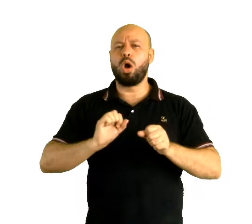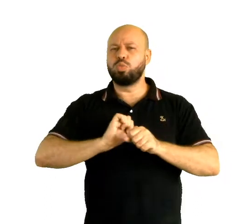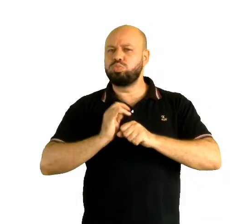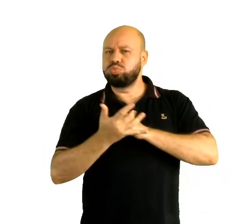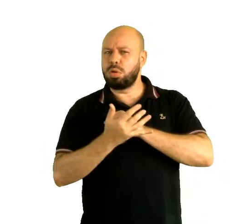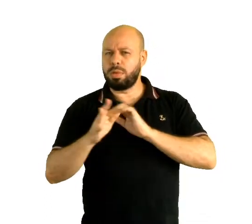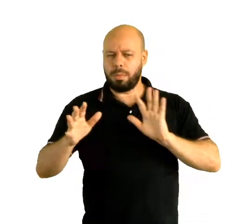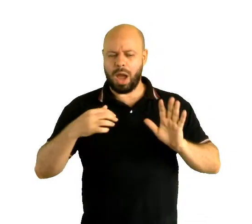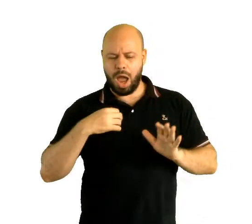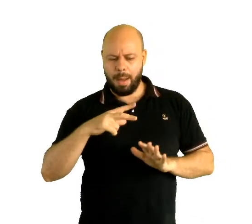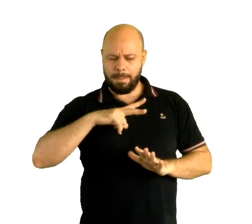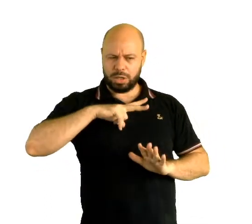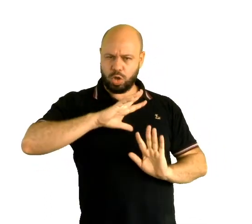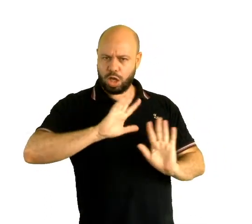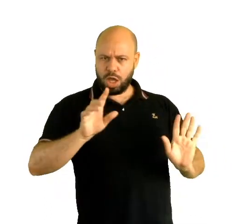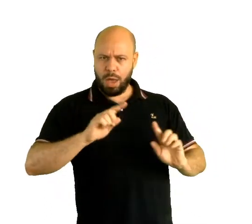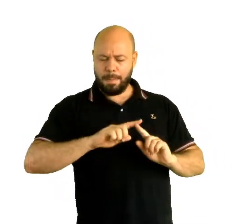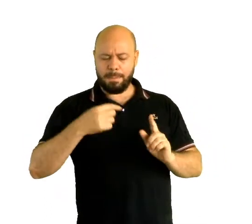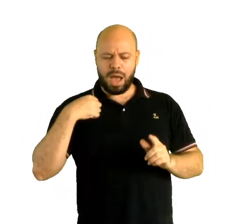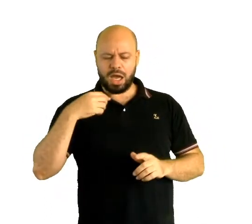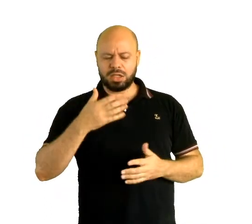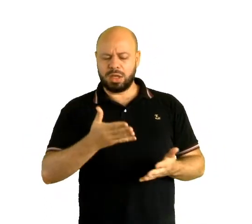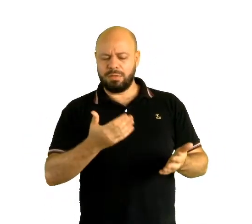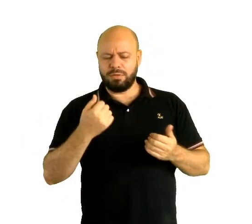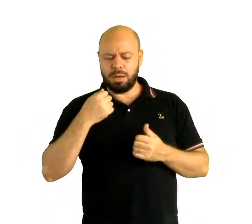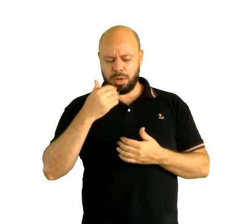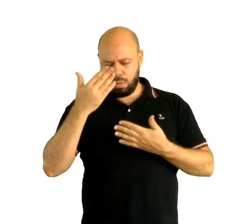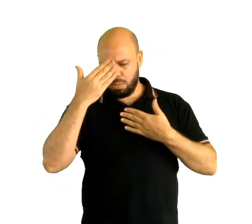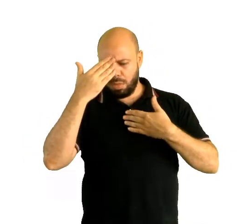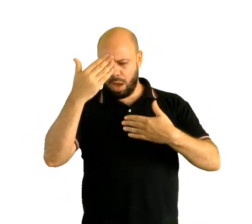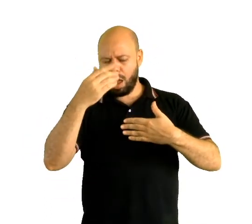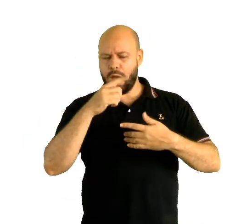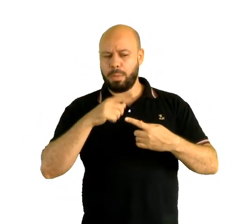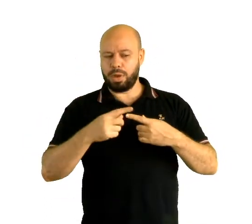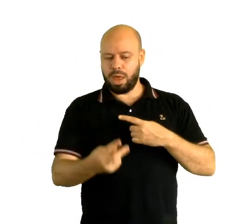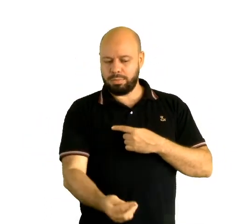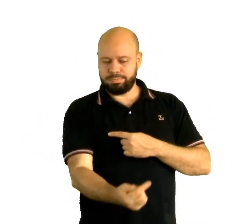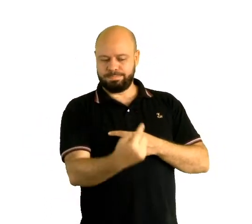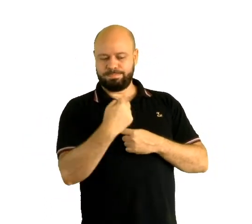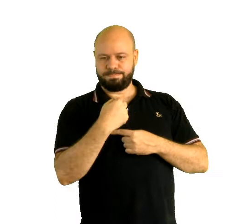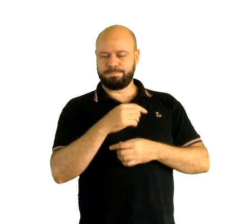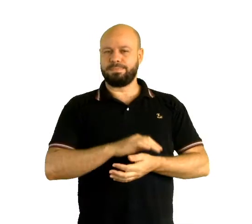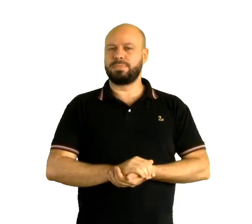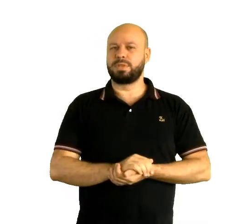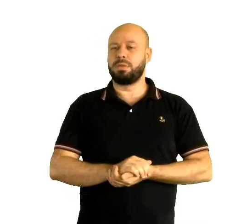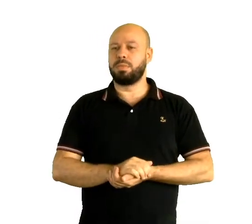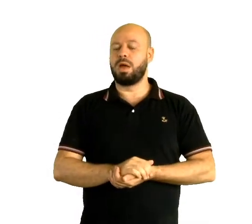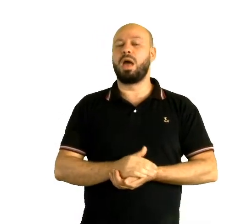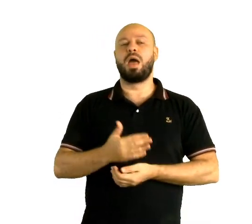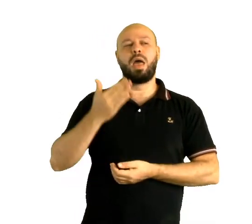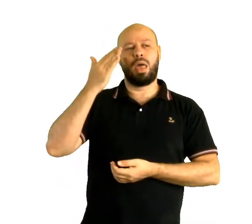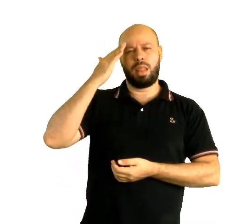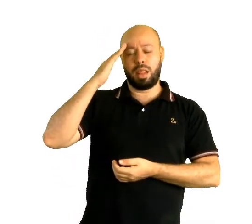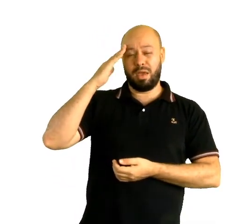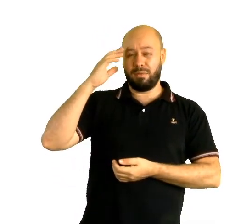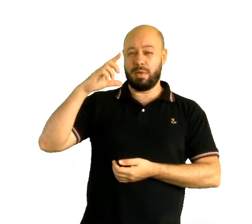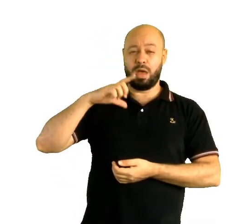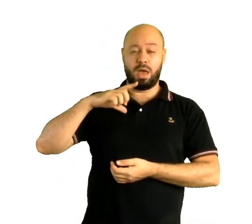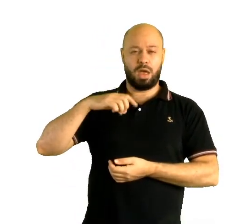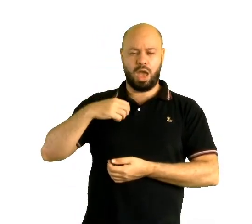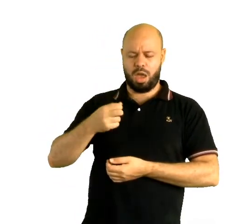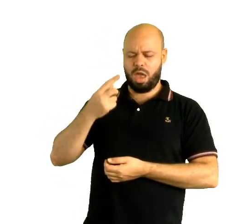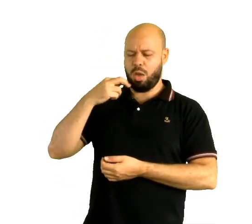nada pessoal, mas vamos agradecê-lo por ter vindo. Entendo, só estou fazendo o